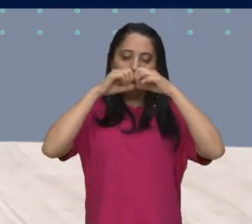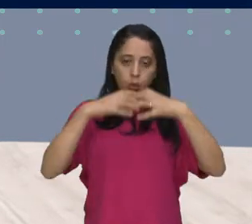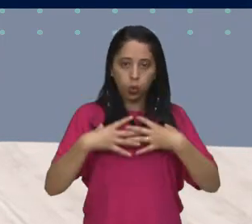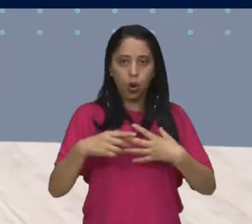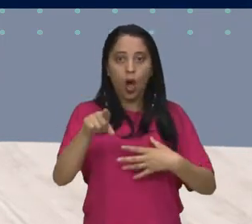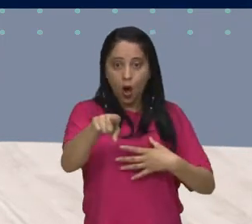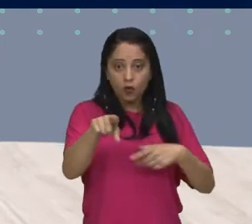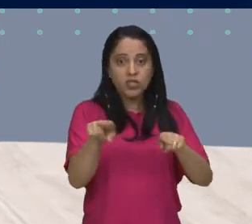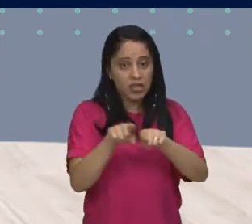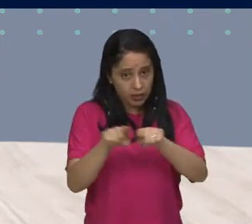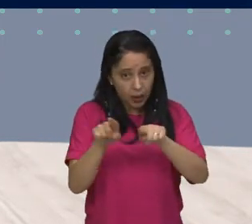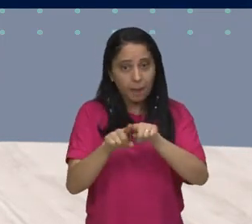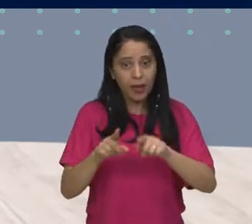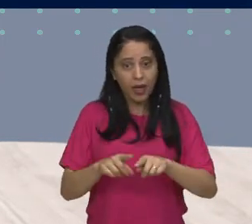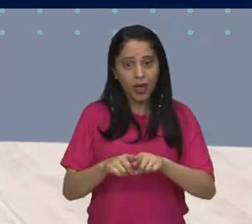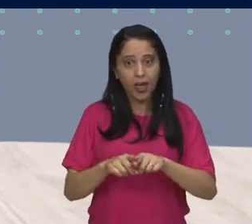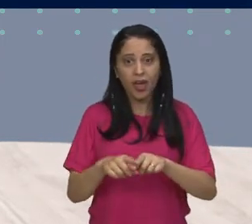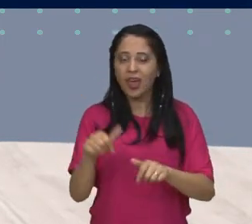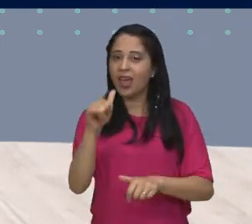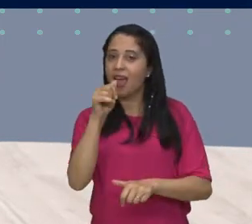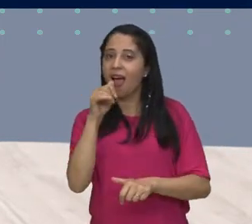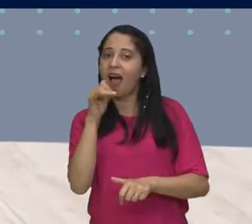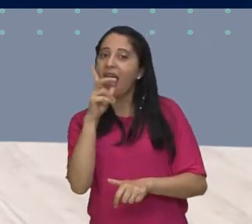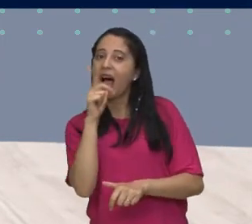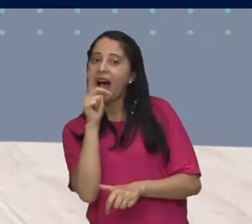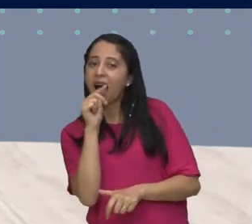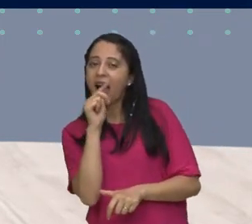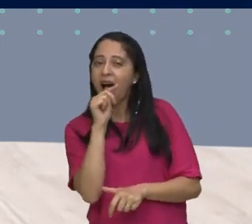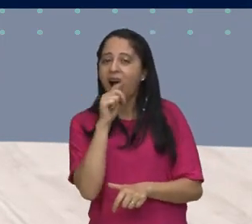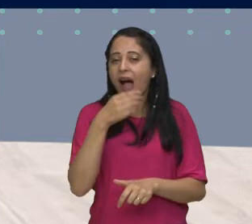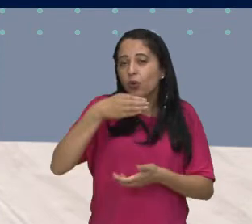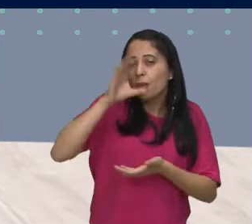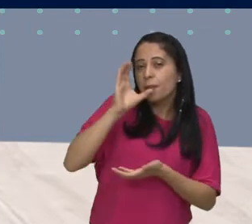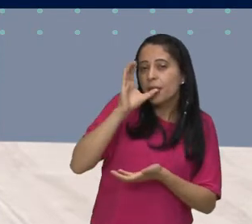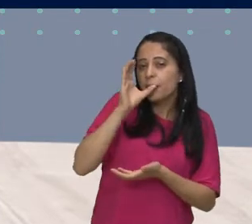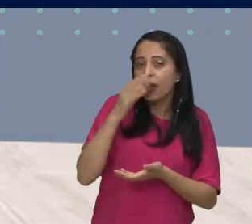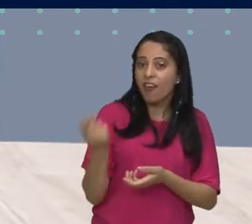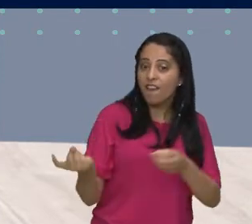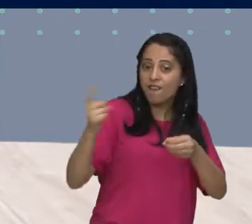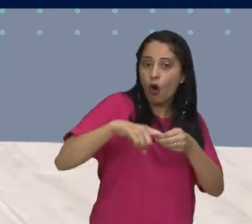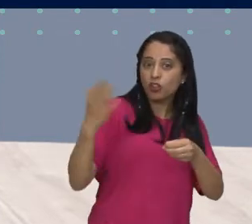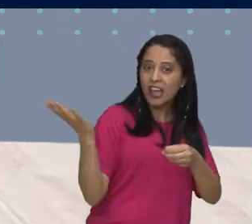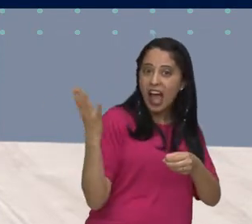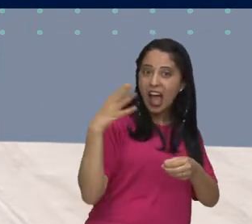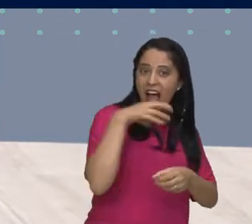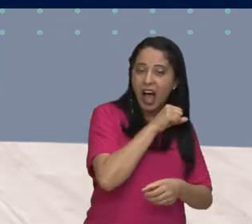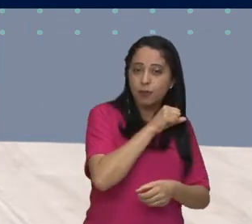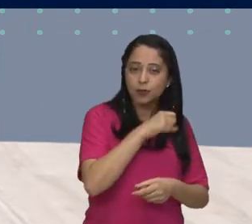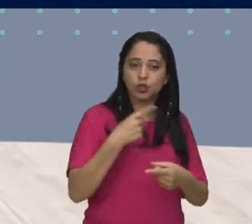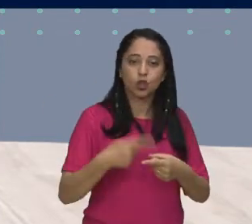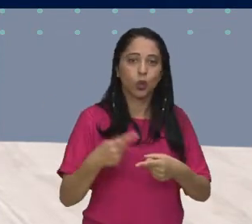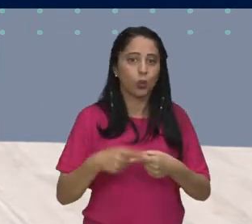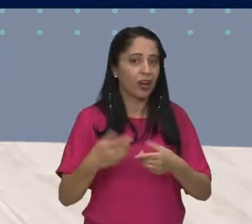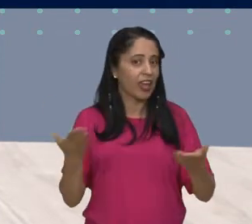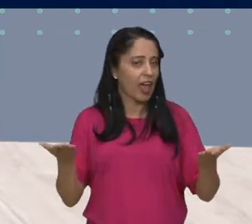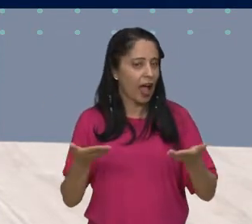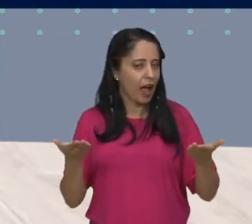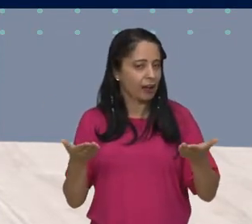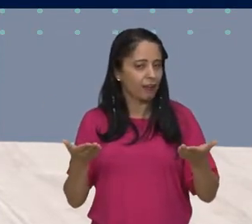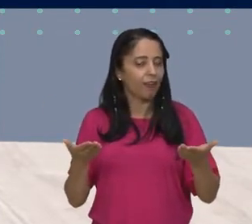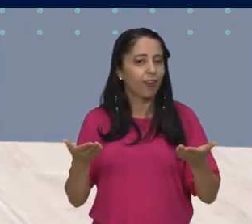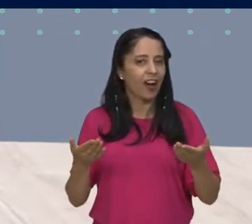seu fôlego também. Vai beber uma aguinha e volta rapidinho, porque agora nós